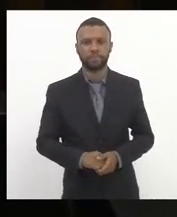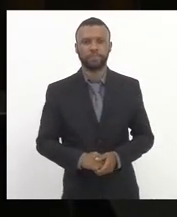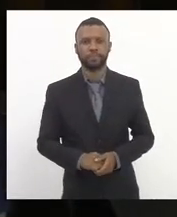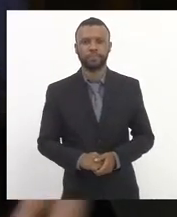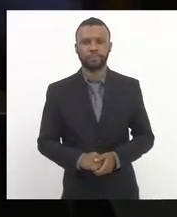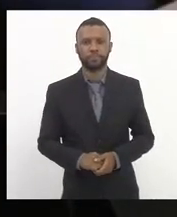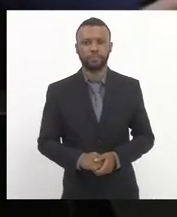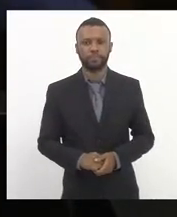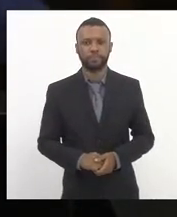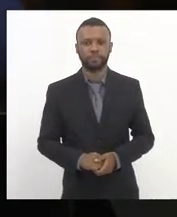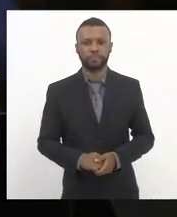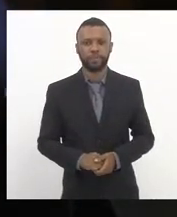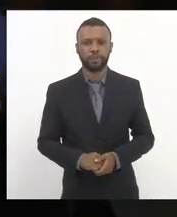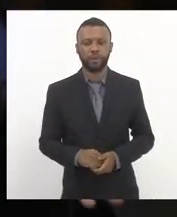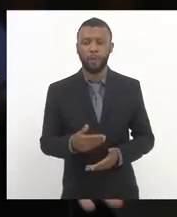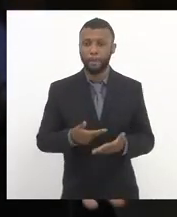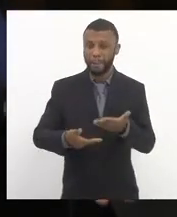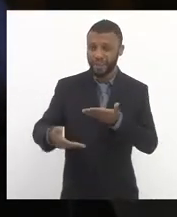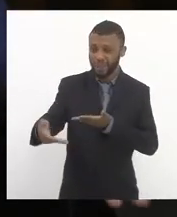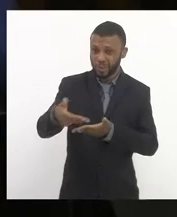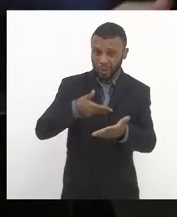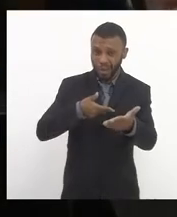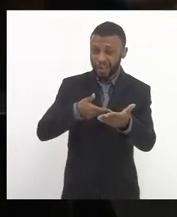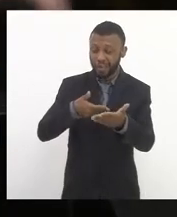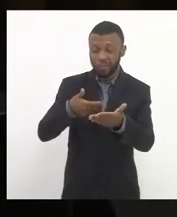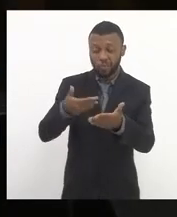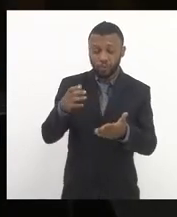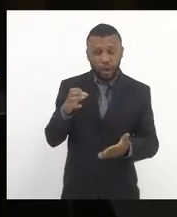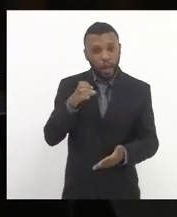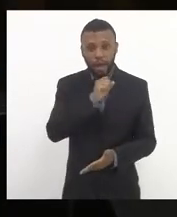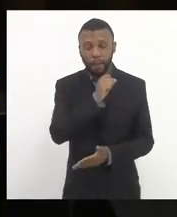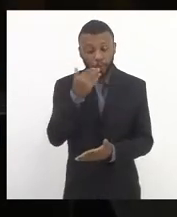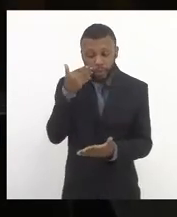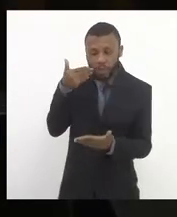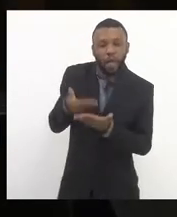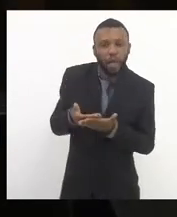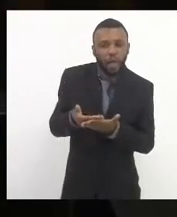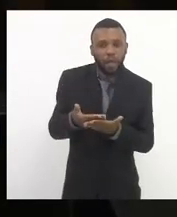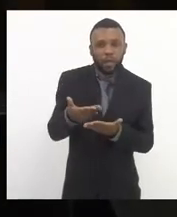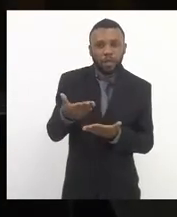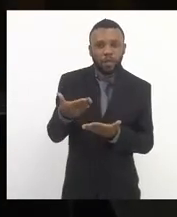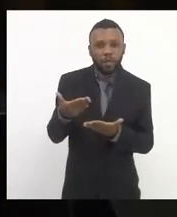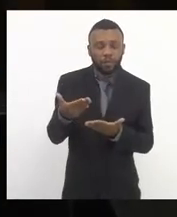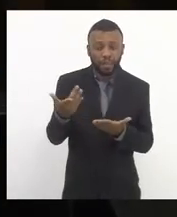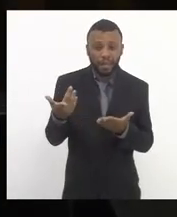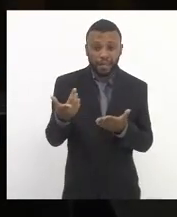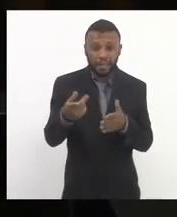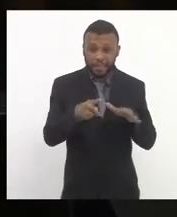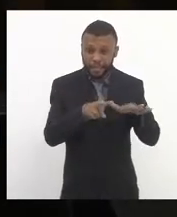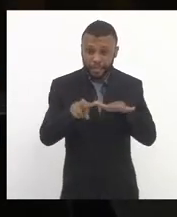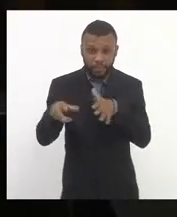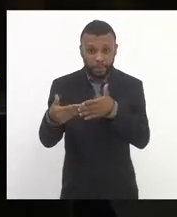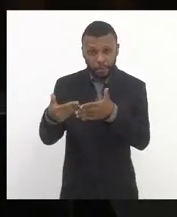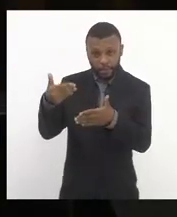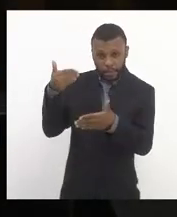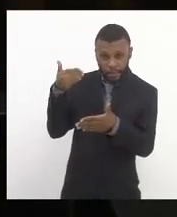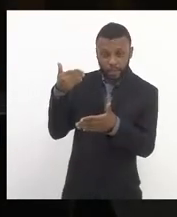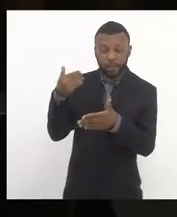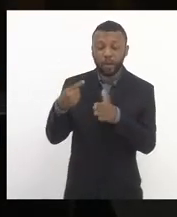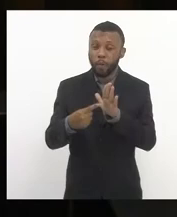Uma troca muito repentina, até porque semana passada eu trouxe à